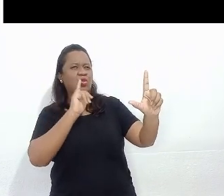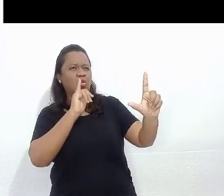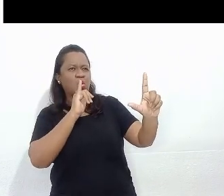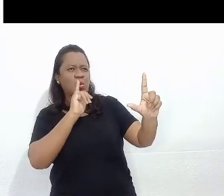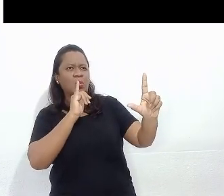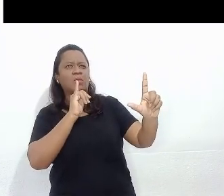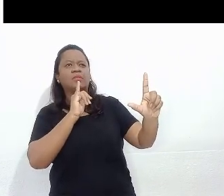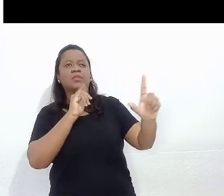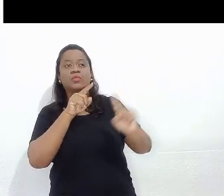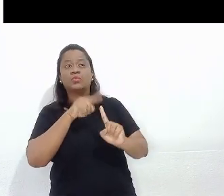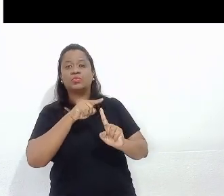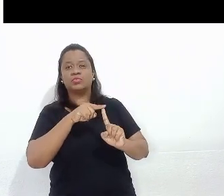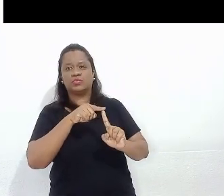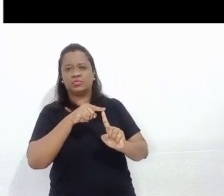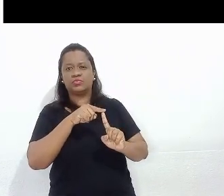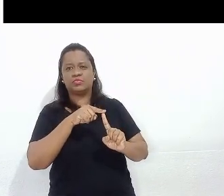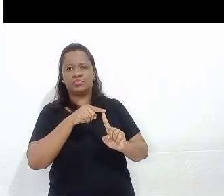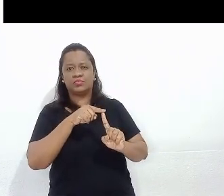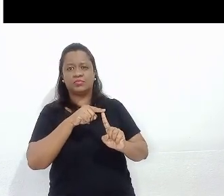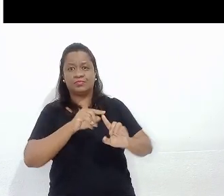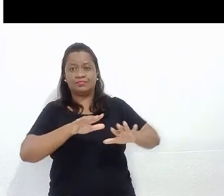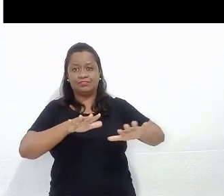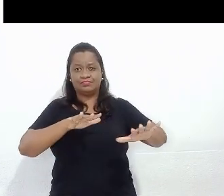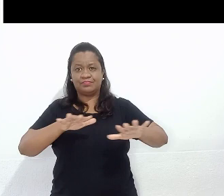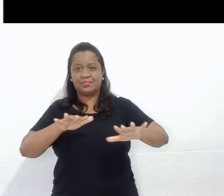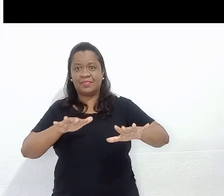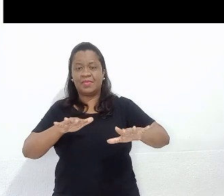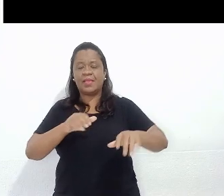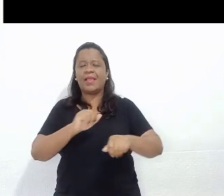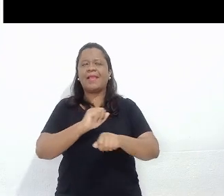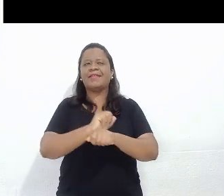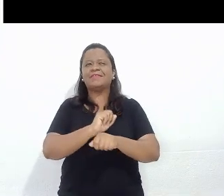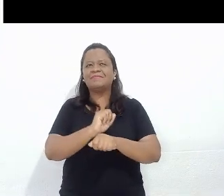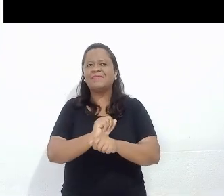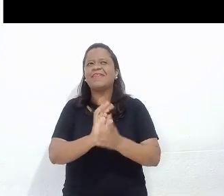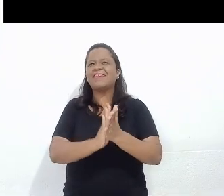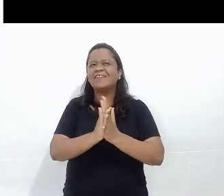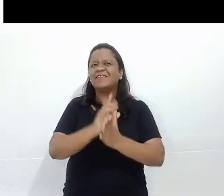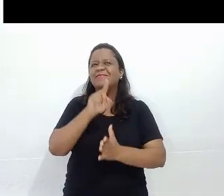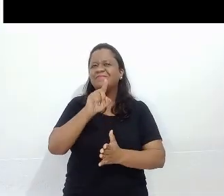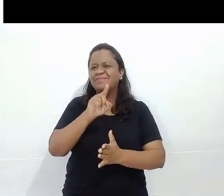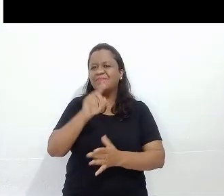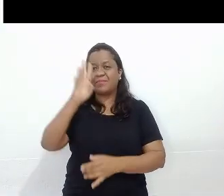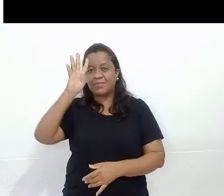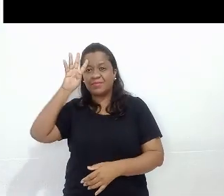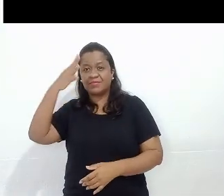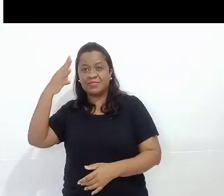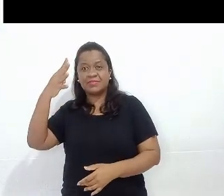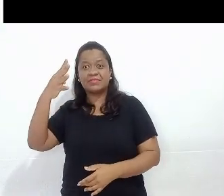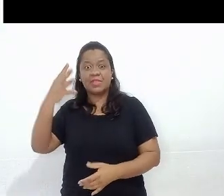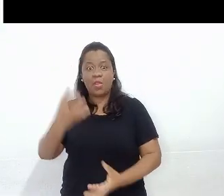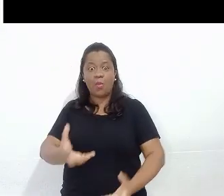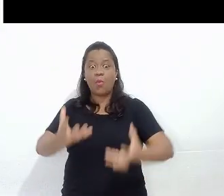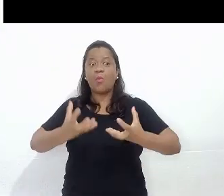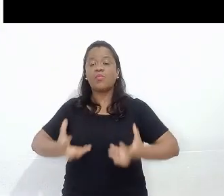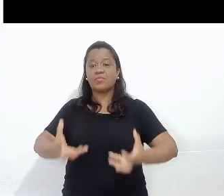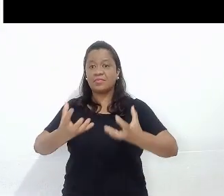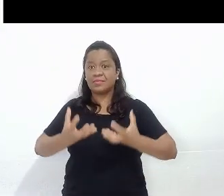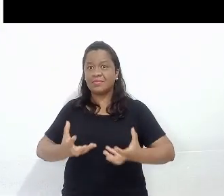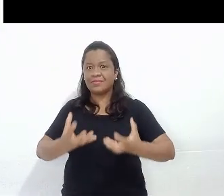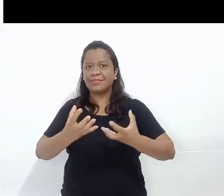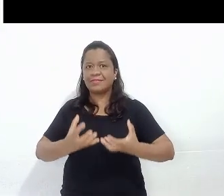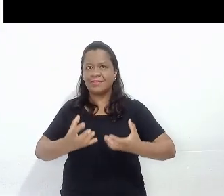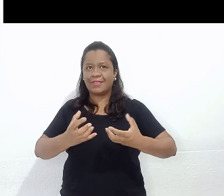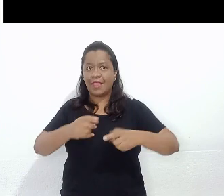esse tipo de coisa. E você espera que a sua escolha tenha sido uma decisão política do que é que você quer que o seu